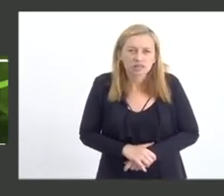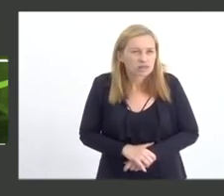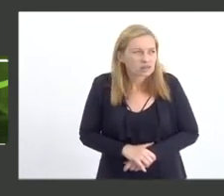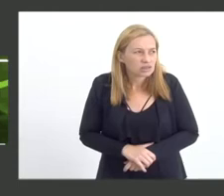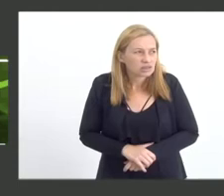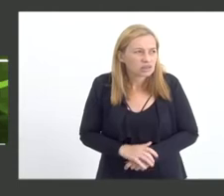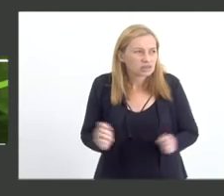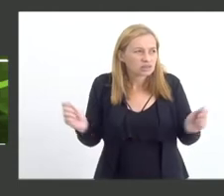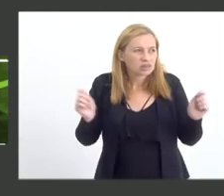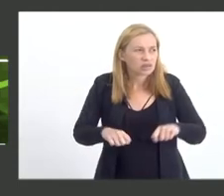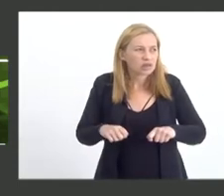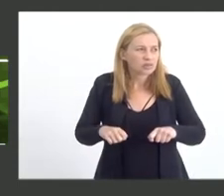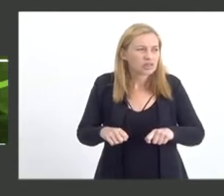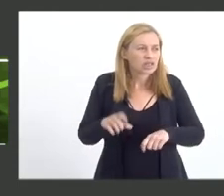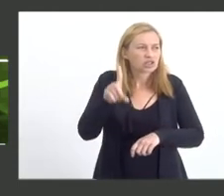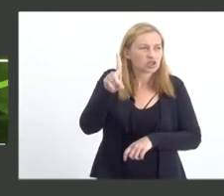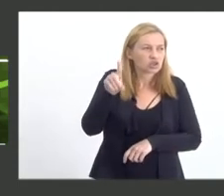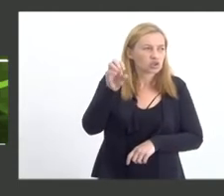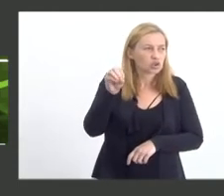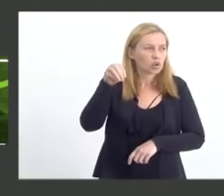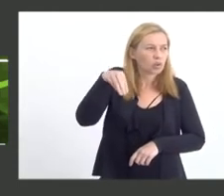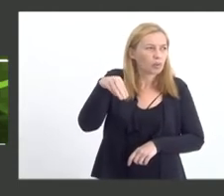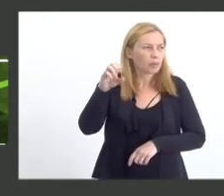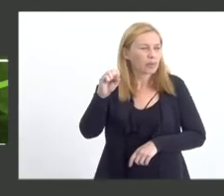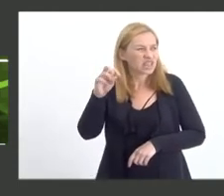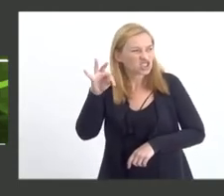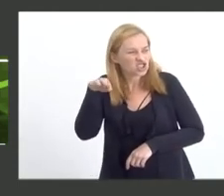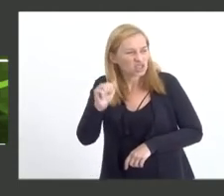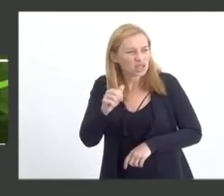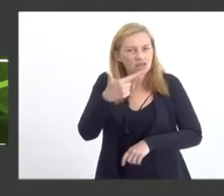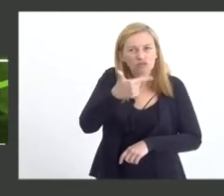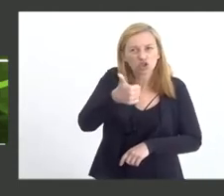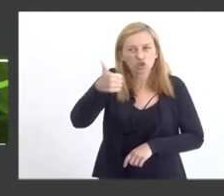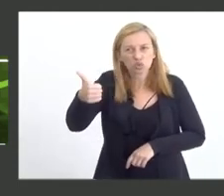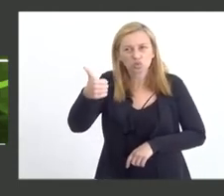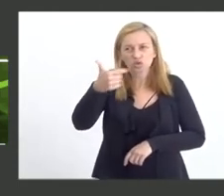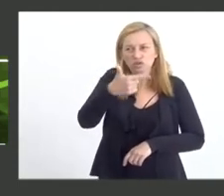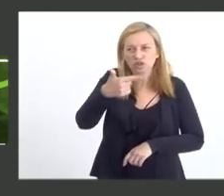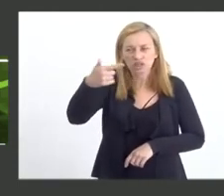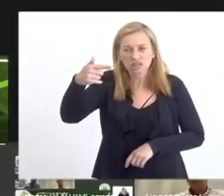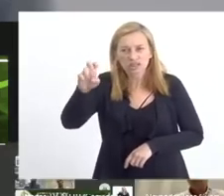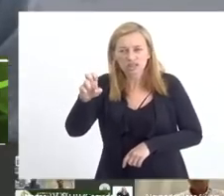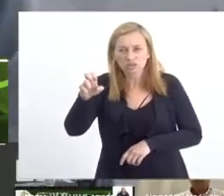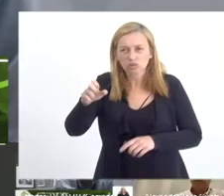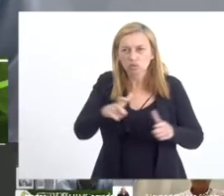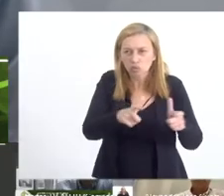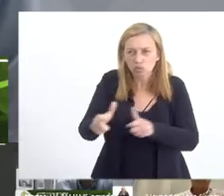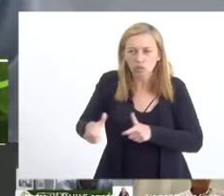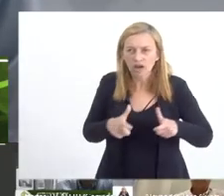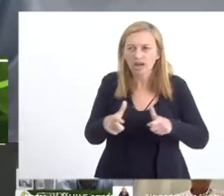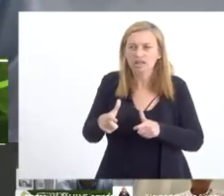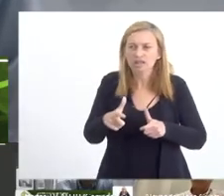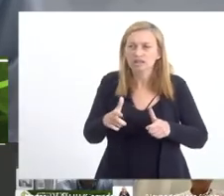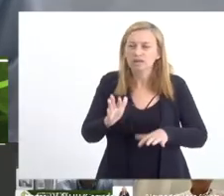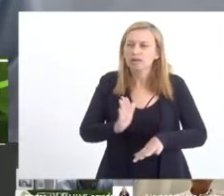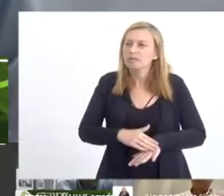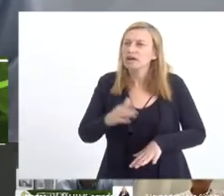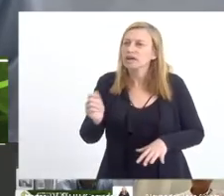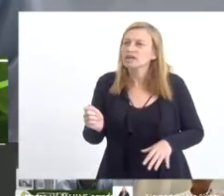da capacidade doméstica e 21 de 25 destinos. Então, um cenário um pouco